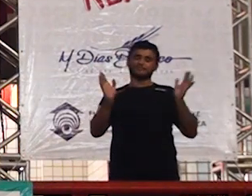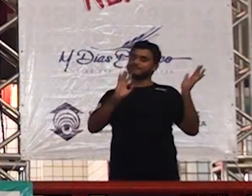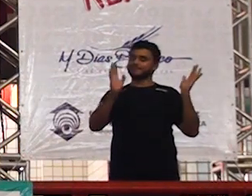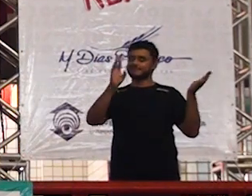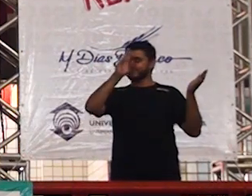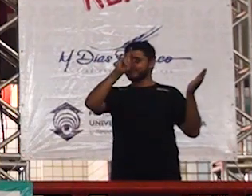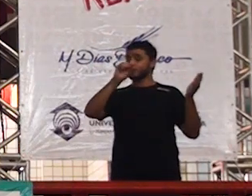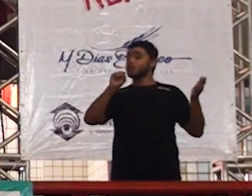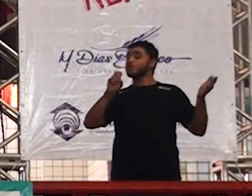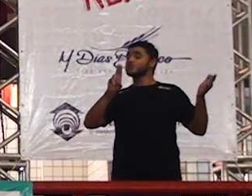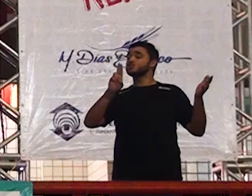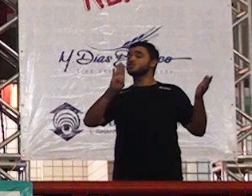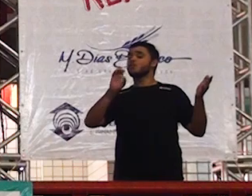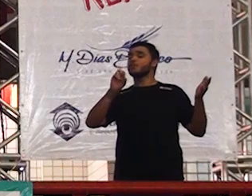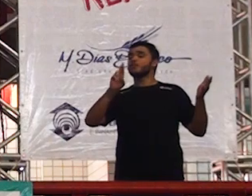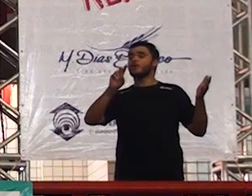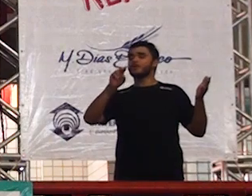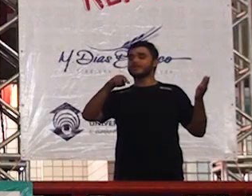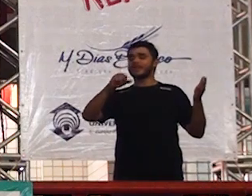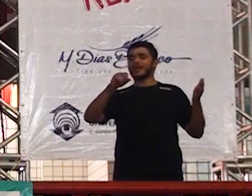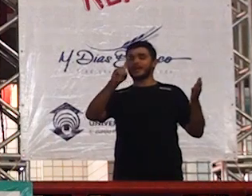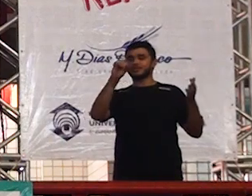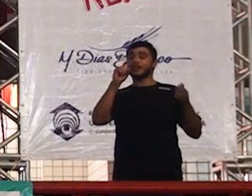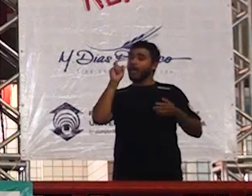né? É a propina.